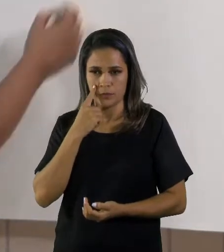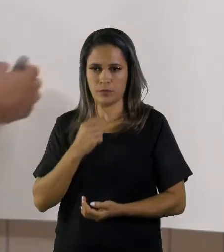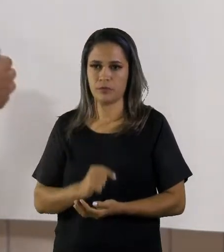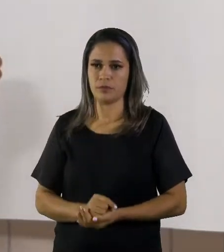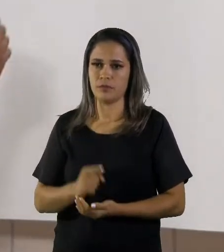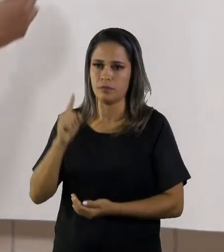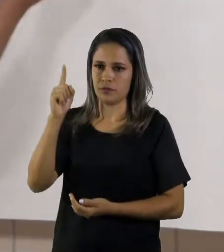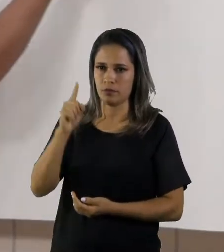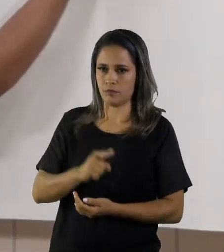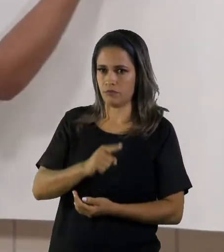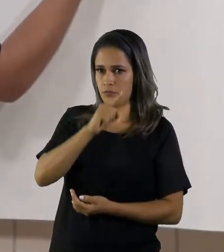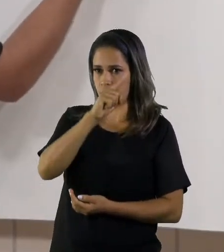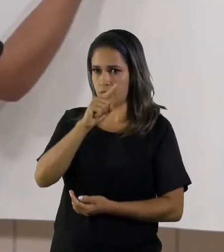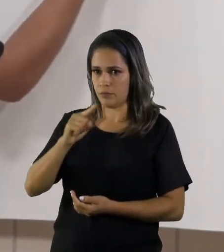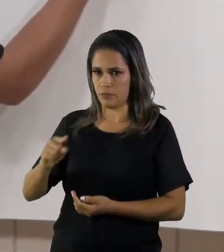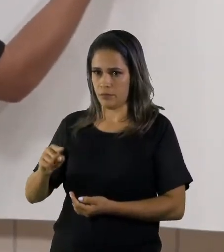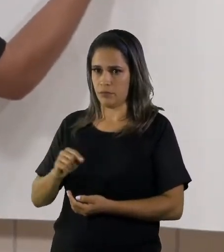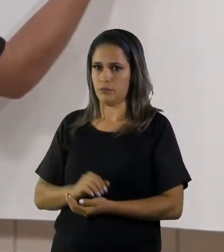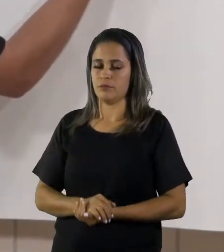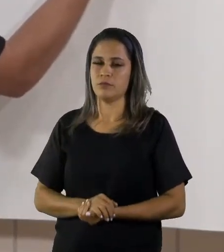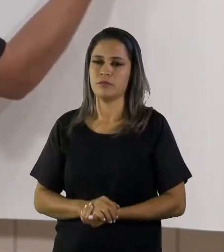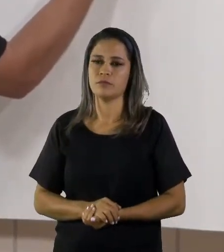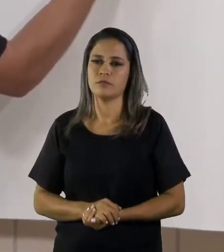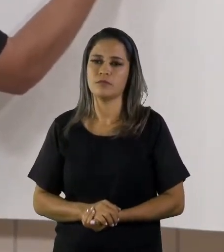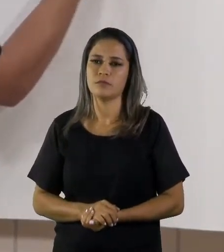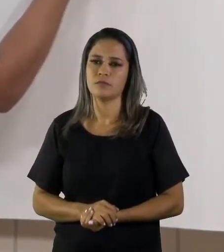mas eu quero deixar muito claro para vocês.